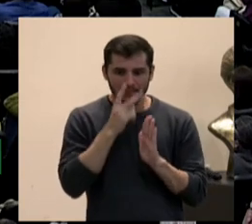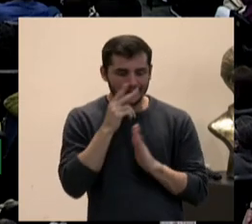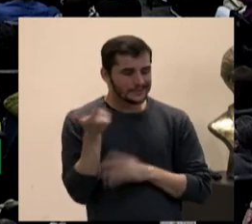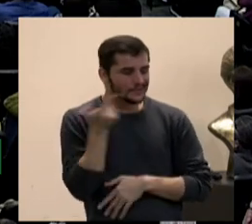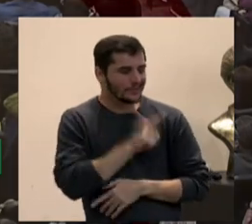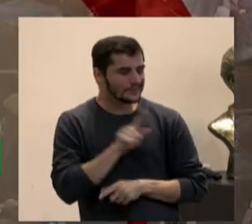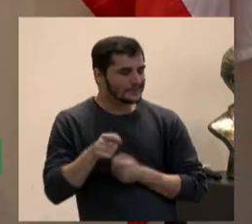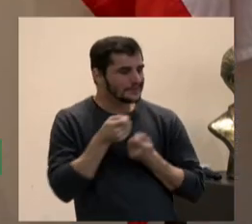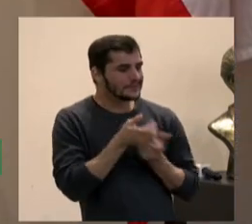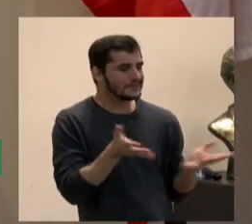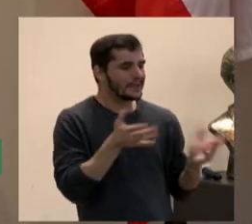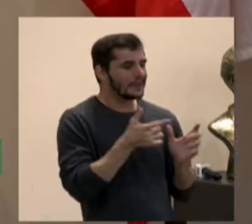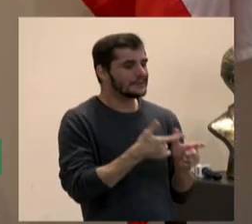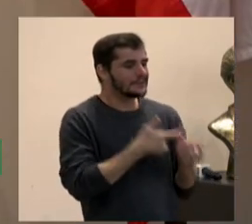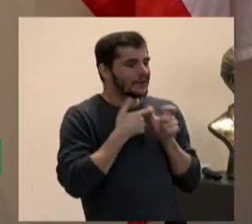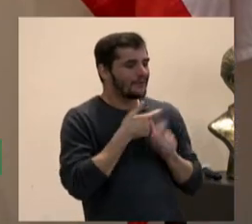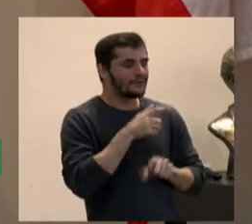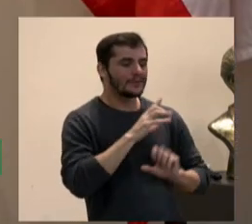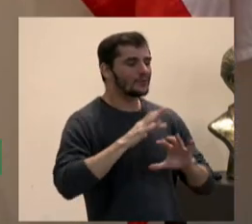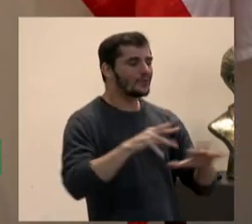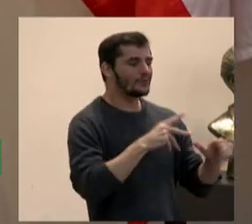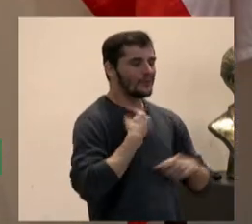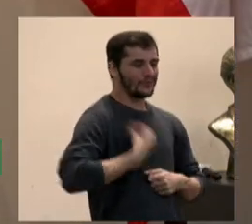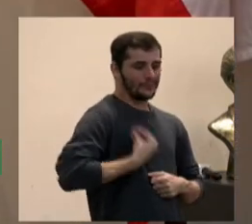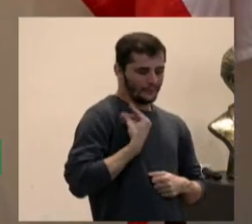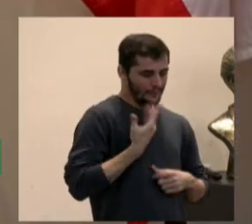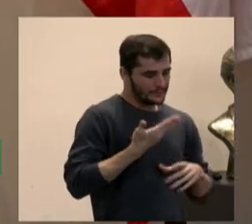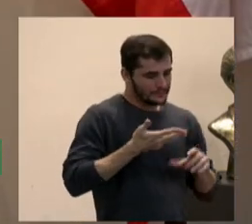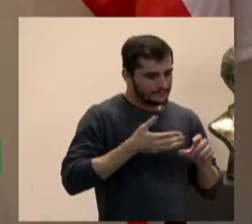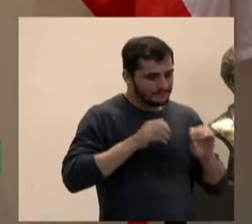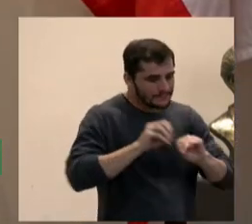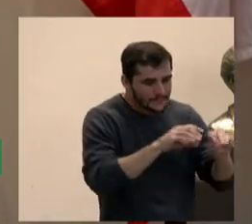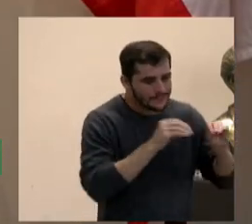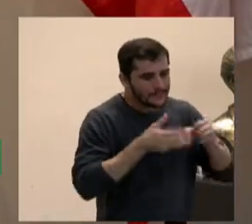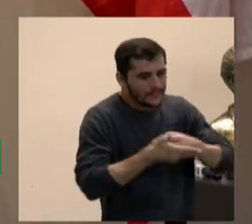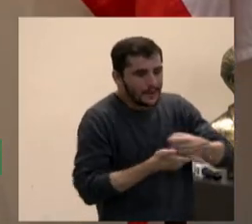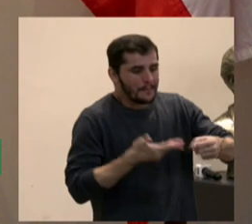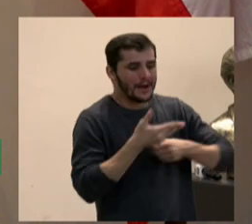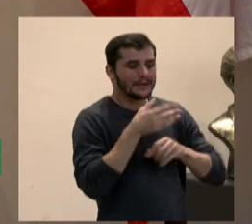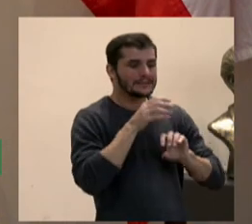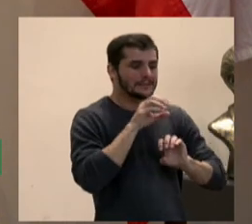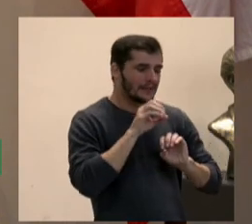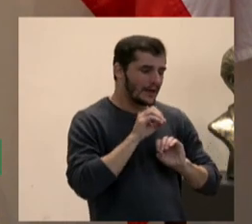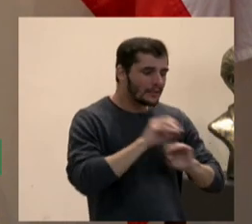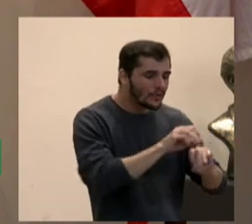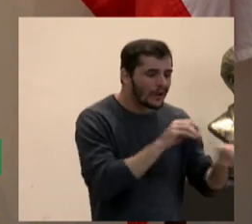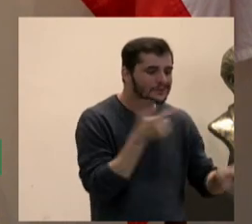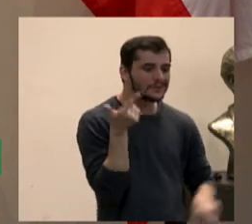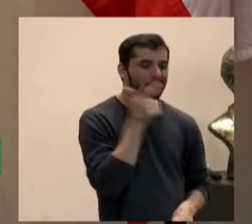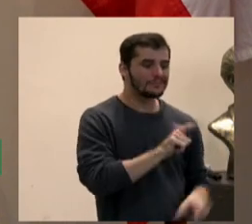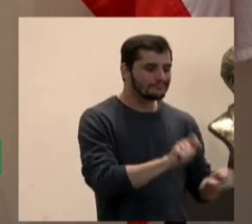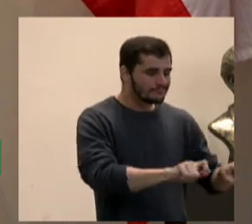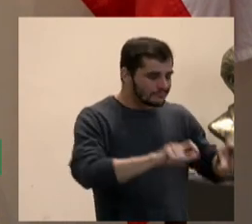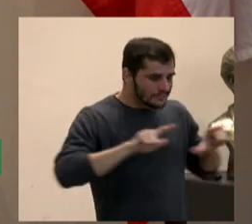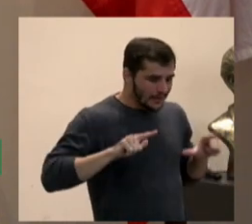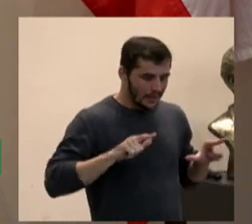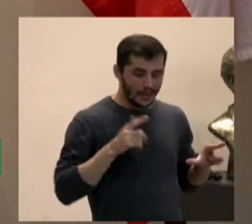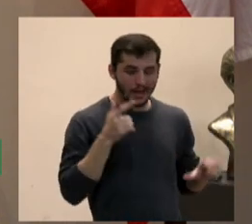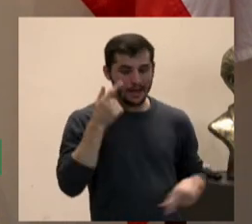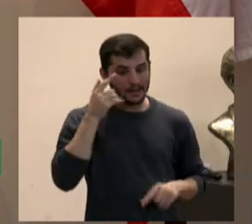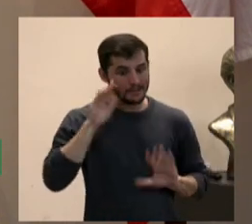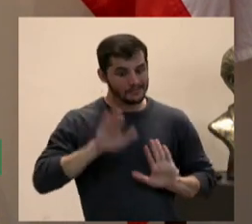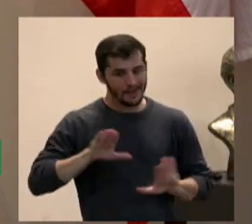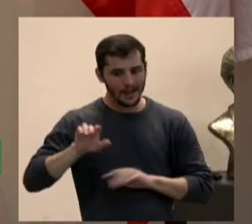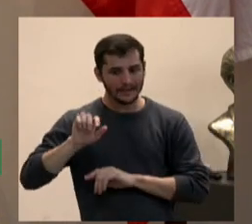mundo concluísse a educação básica. Vamos imaginar um milagre dessa natureza? Ainda assim, o mundo está dizendo